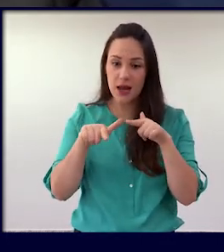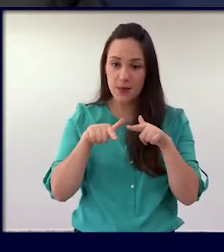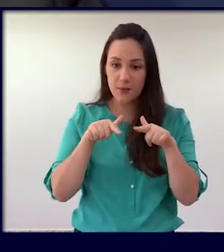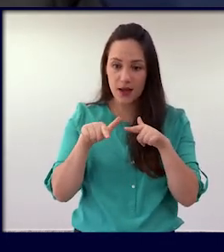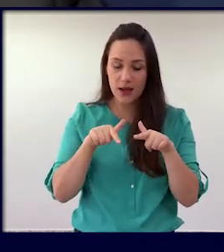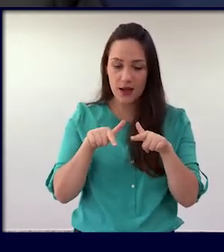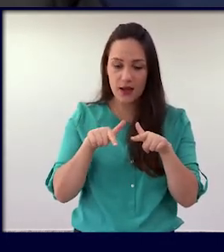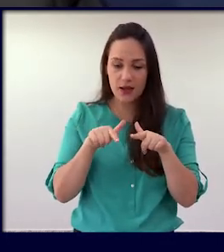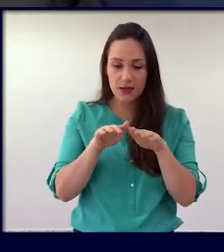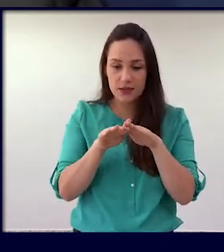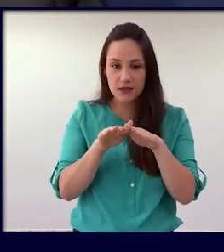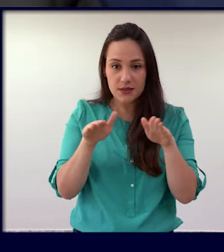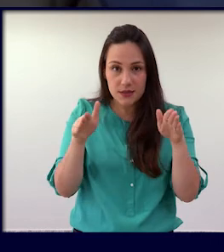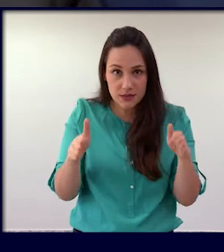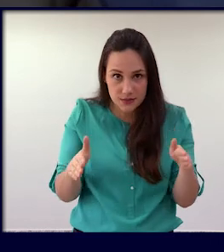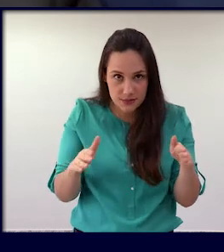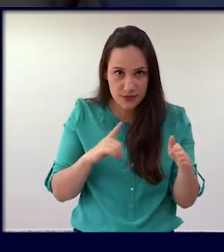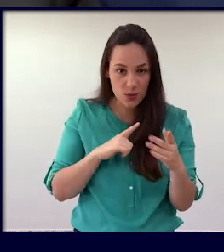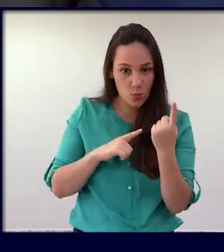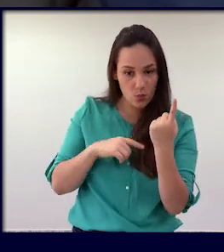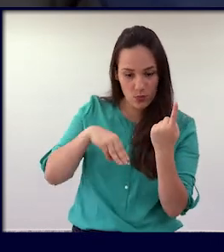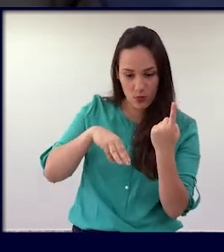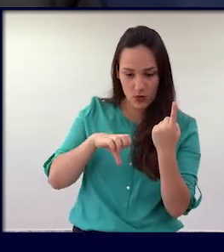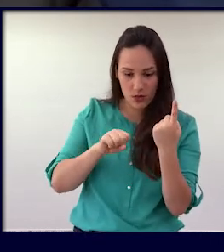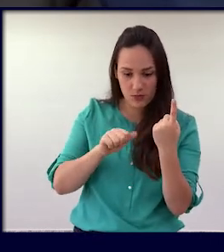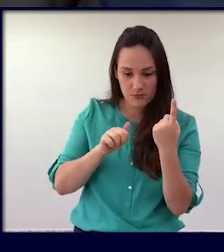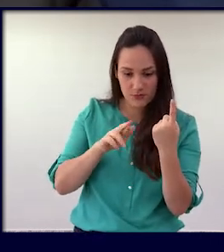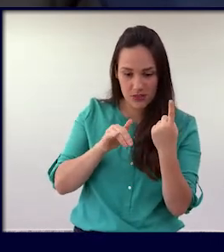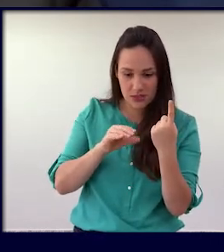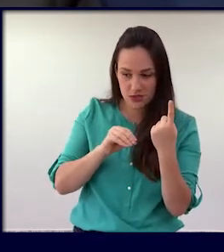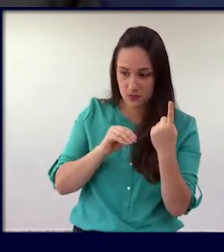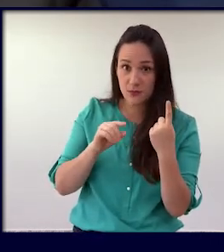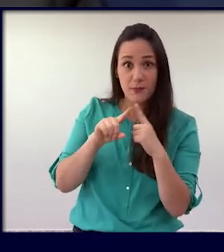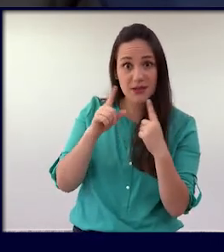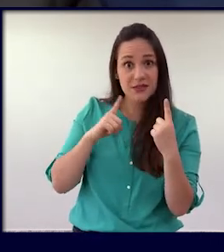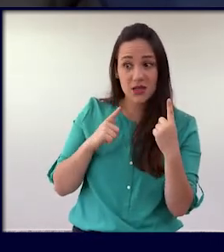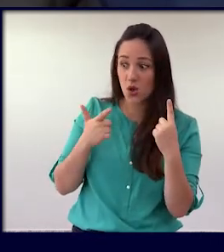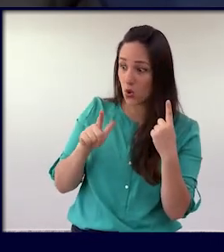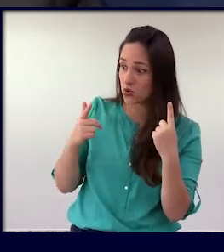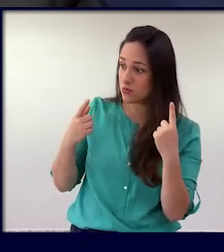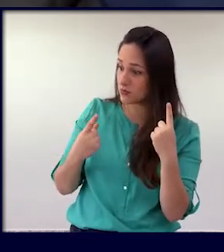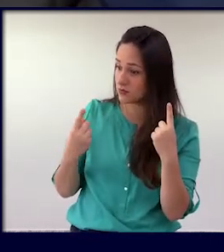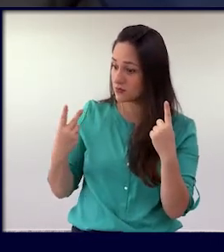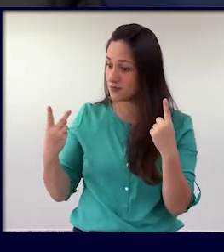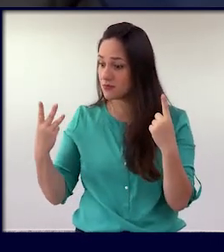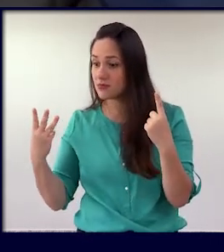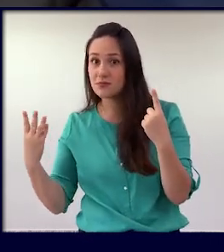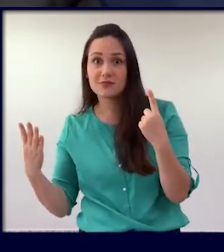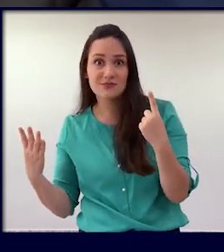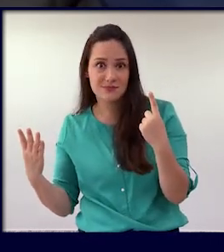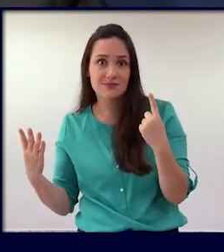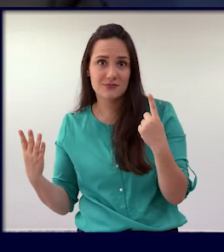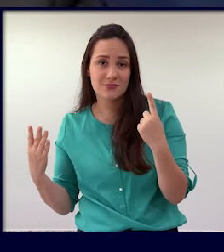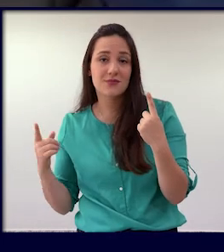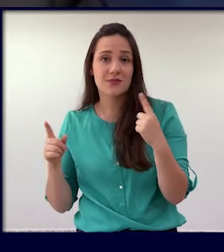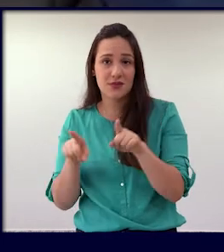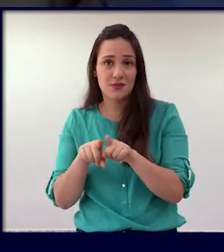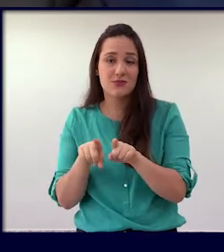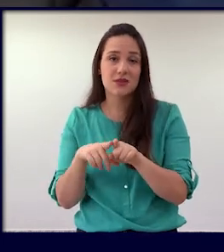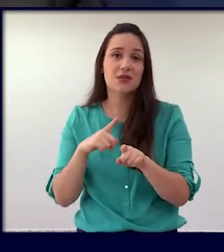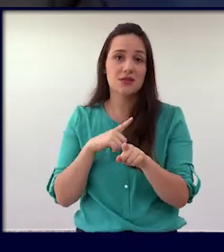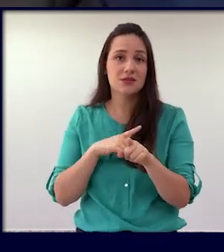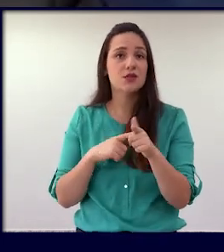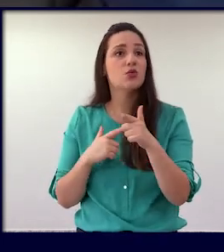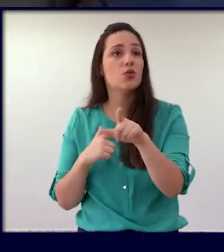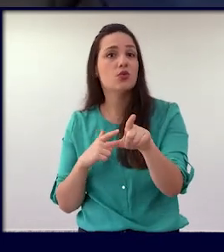mesário que fica na mesa receptora de votos. Além do mesário, nós temos ainda outros serviços que são prestados de